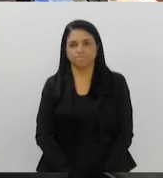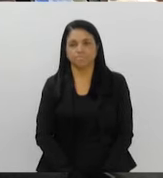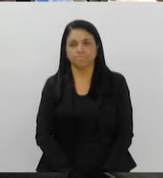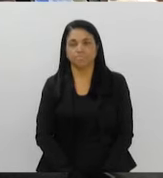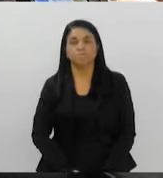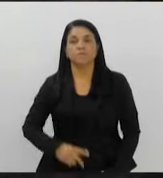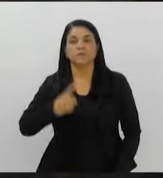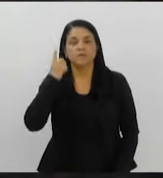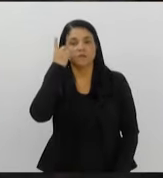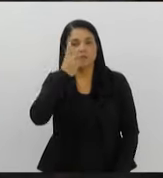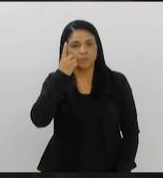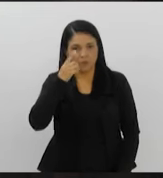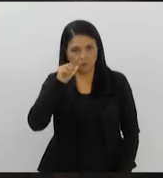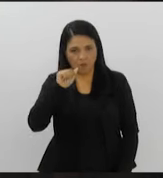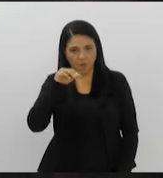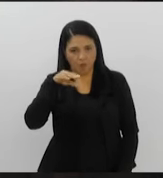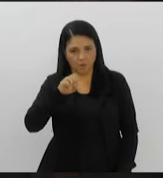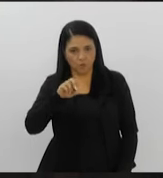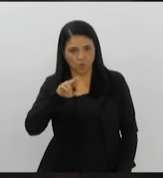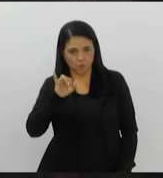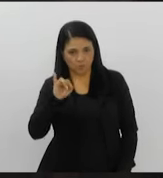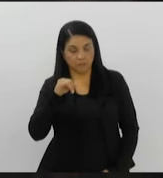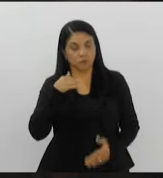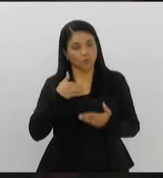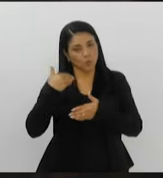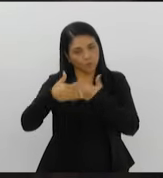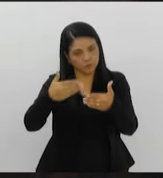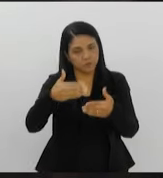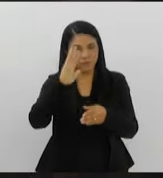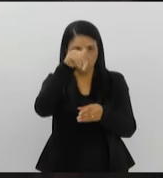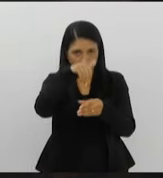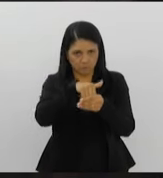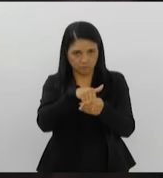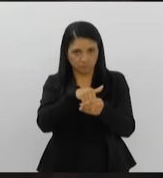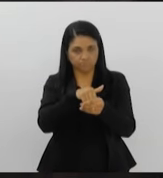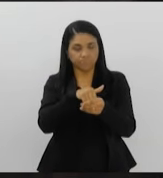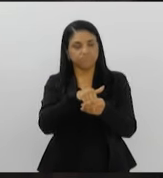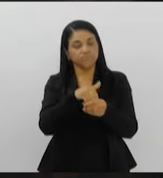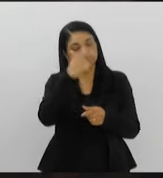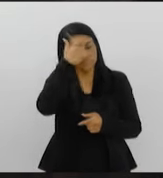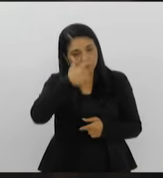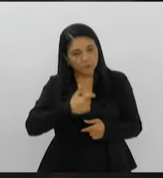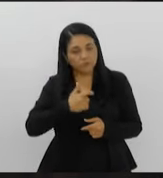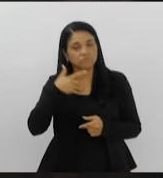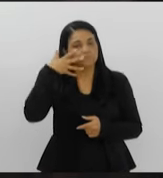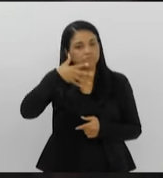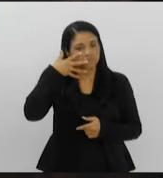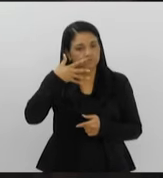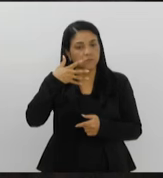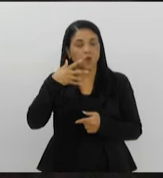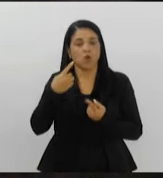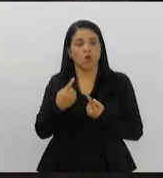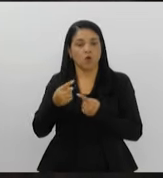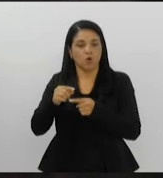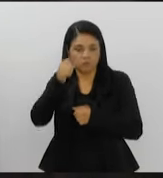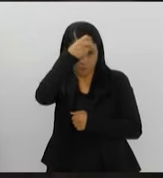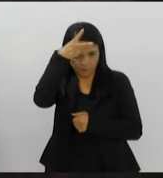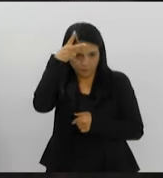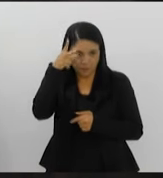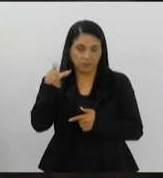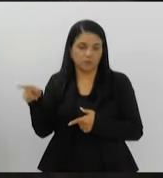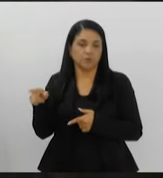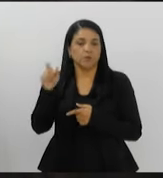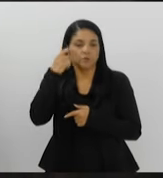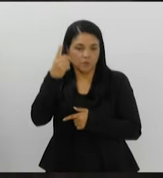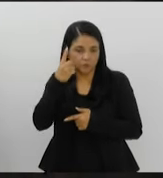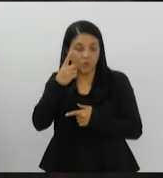Deputado Amorim, por favor, nós estamos em processo de votação. Seu posicionamento enquanto ao prefeito, ao deputado Cavalieri, eu respeito,